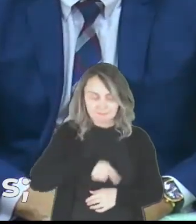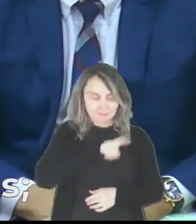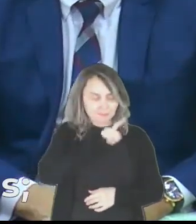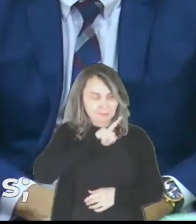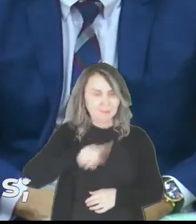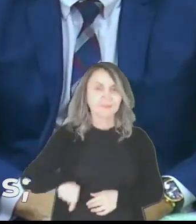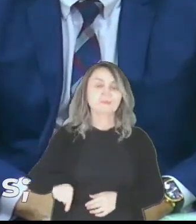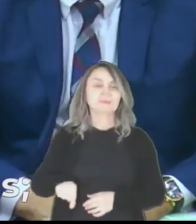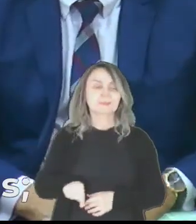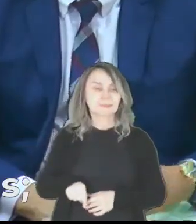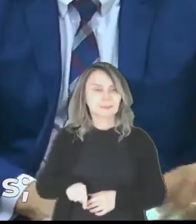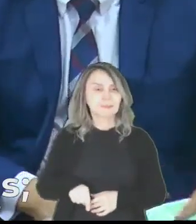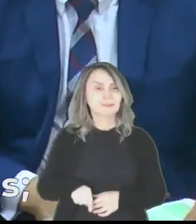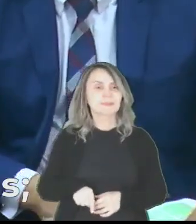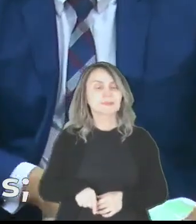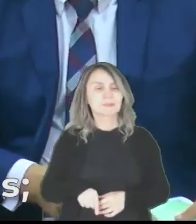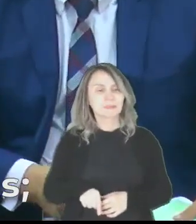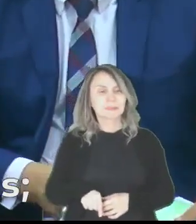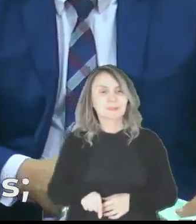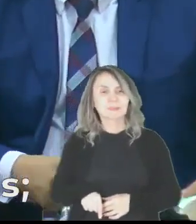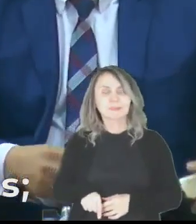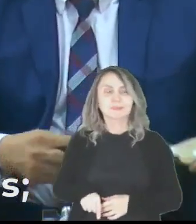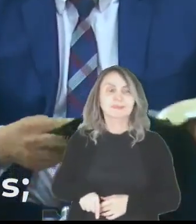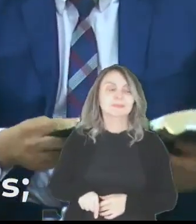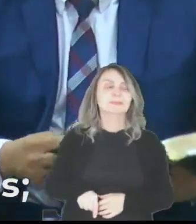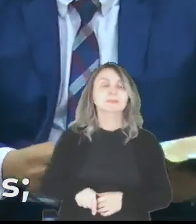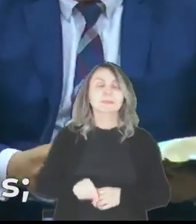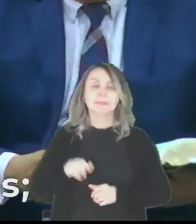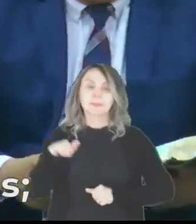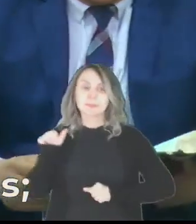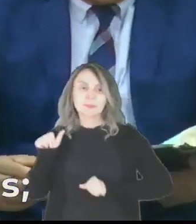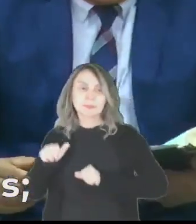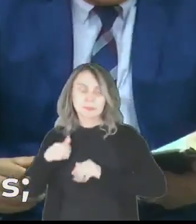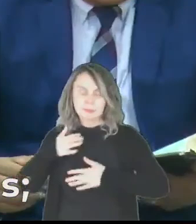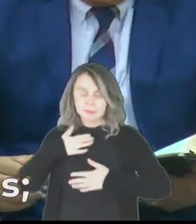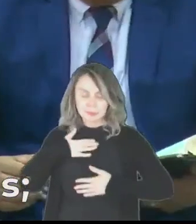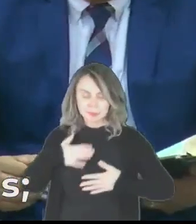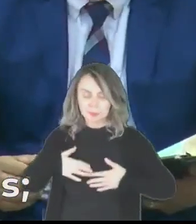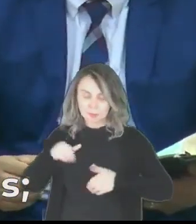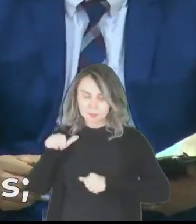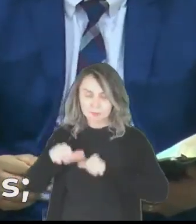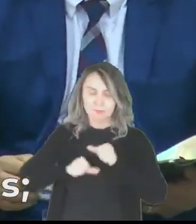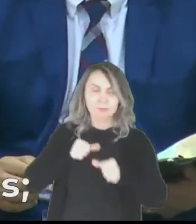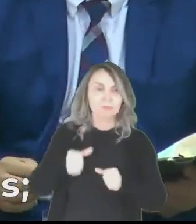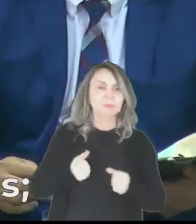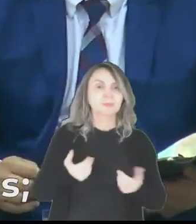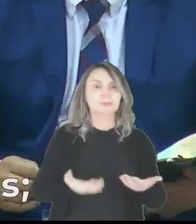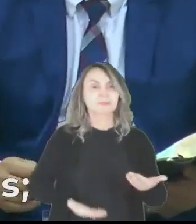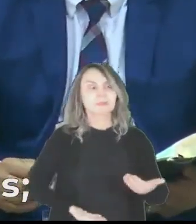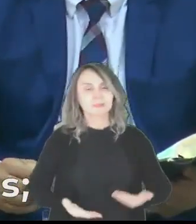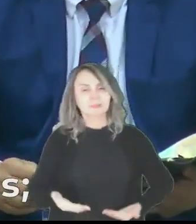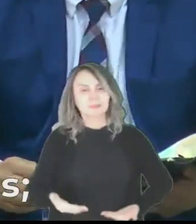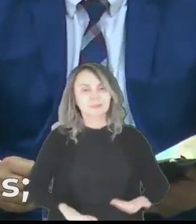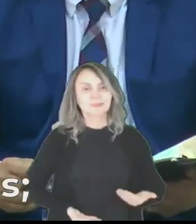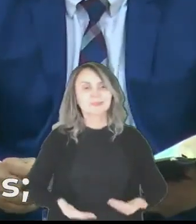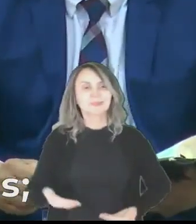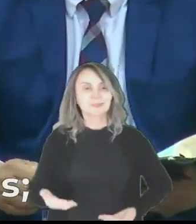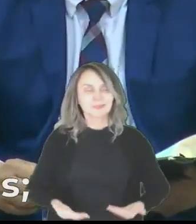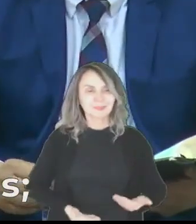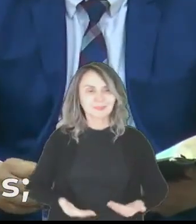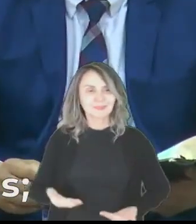Aniquilou-se a si mesmo, tomando a forma de quê, meus irmãos? De servo, e fazendo-se o que,